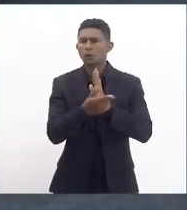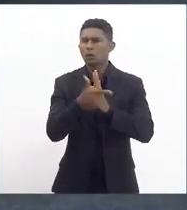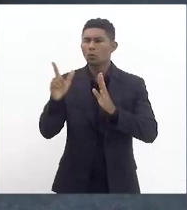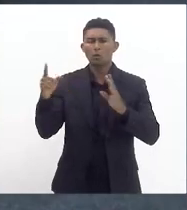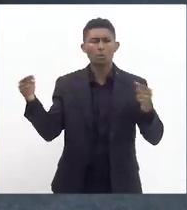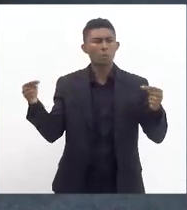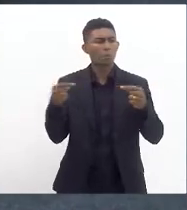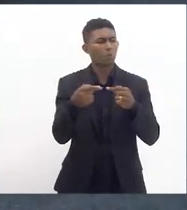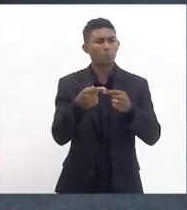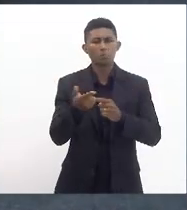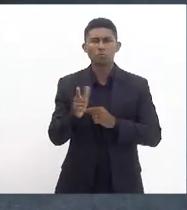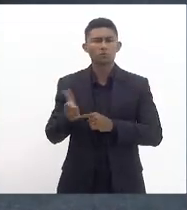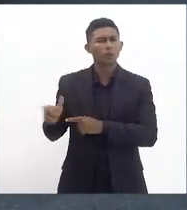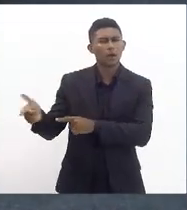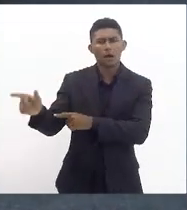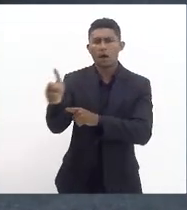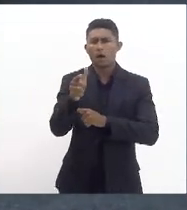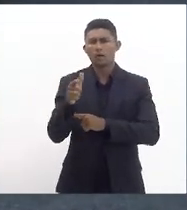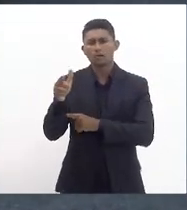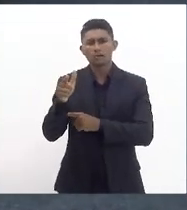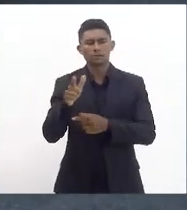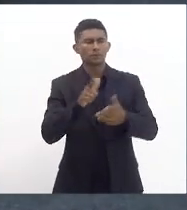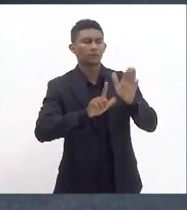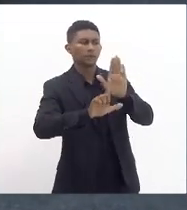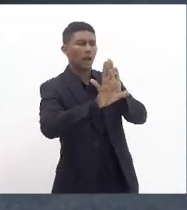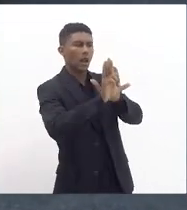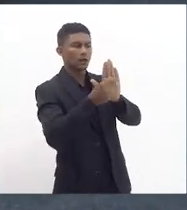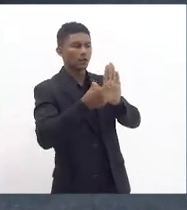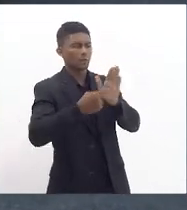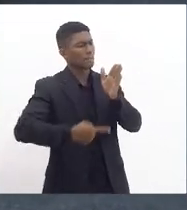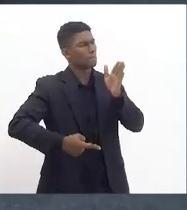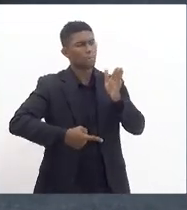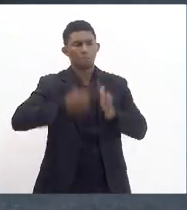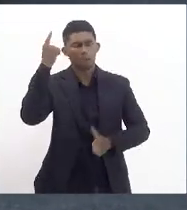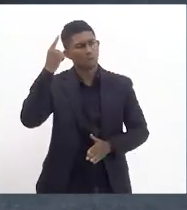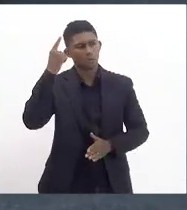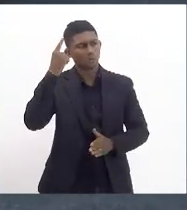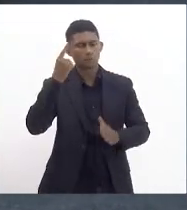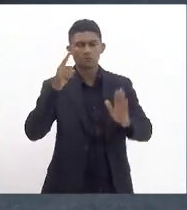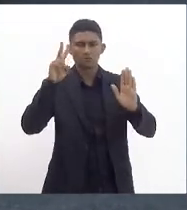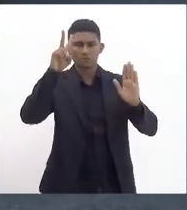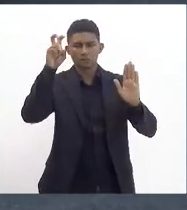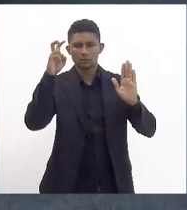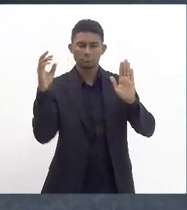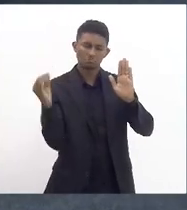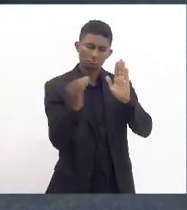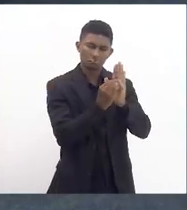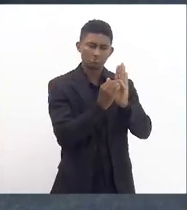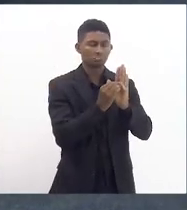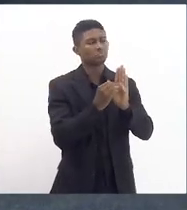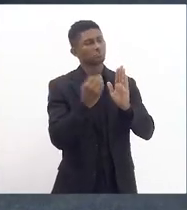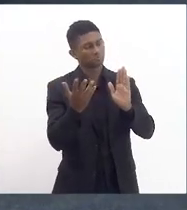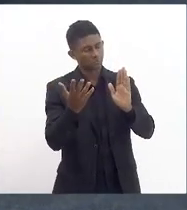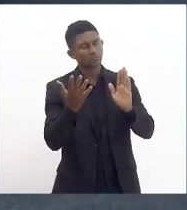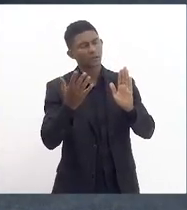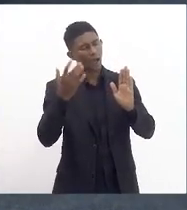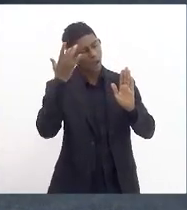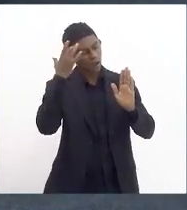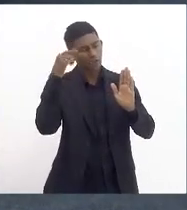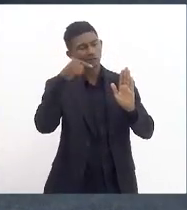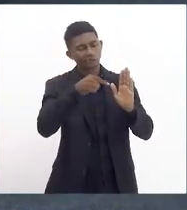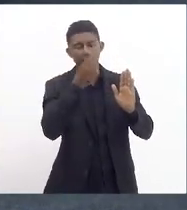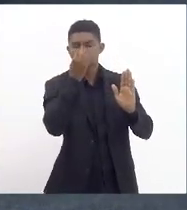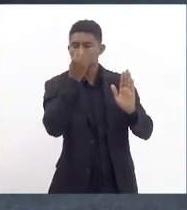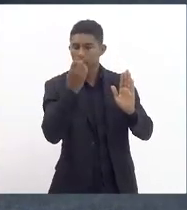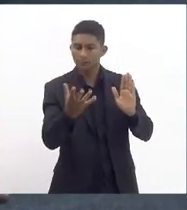uma legislação de primeira monta, né, e que deve prosperar. Por